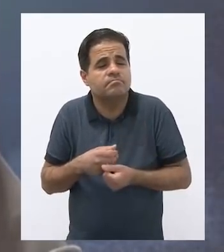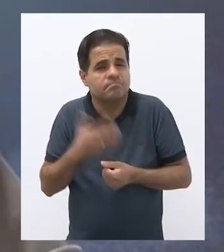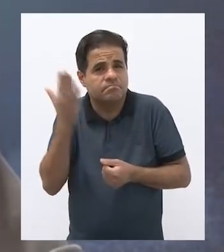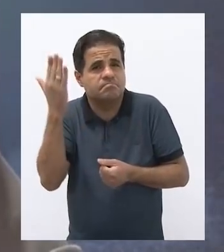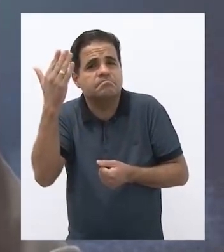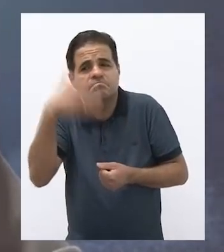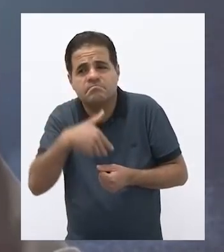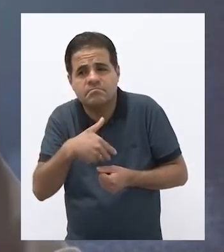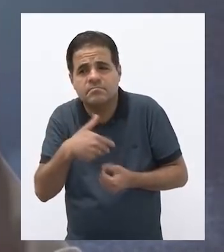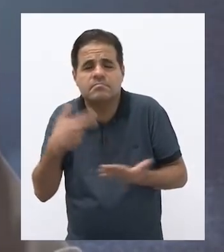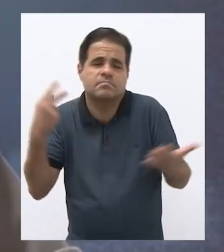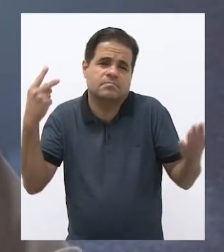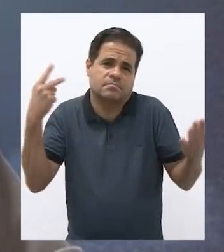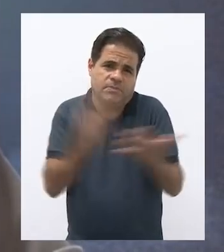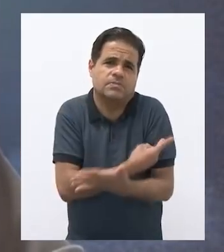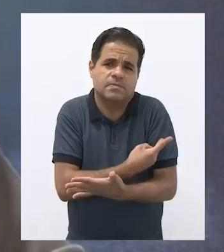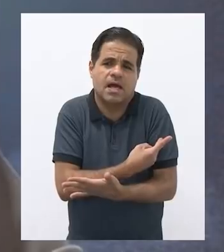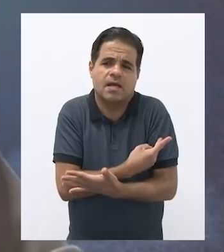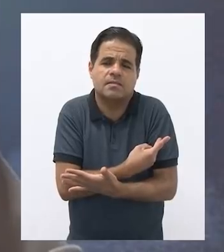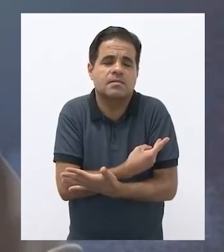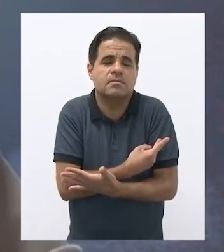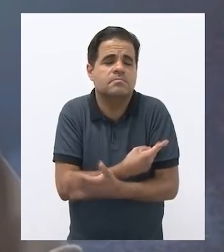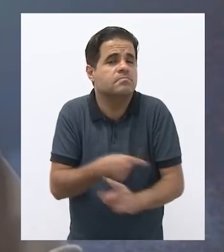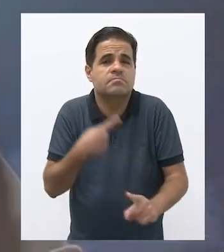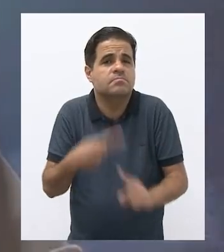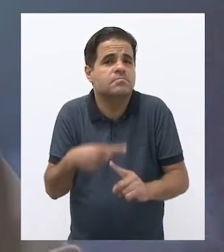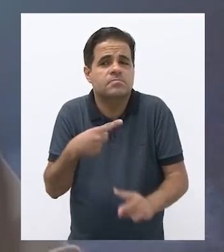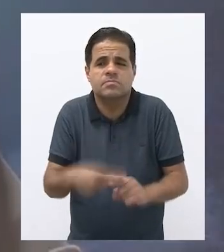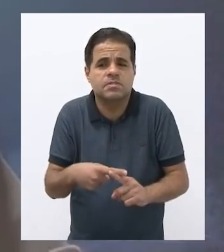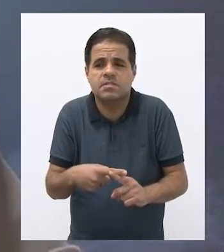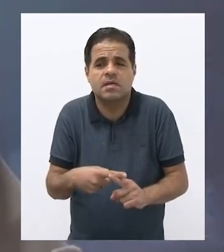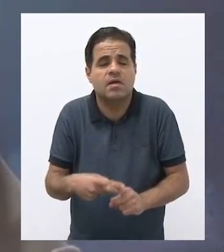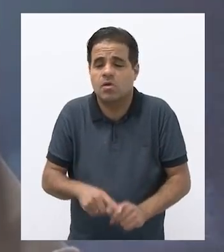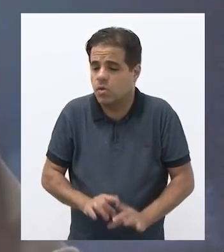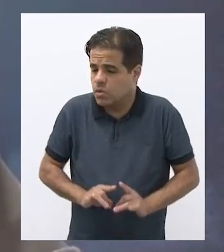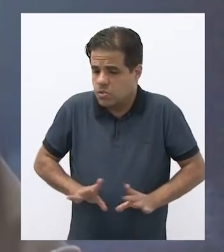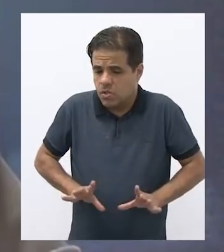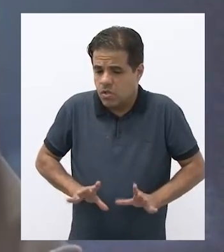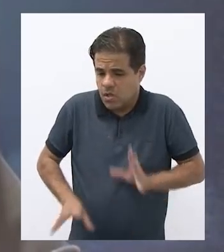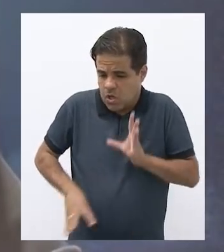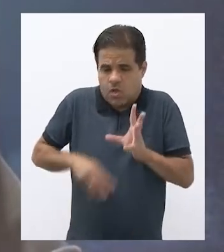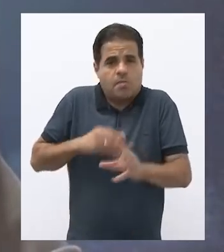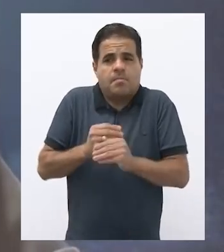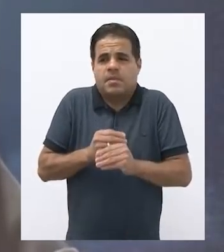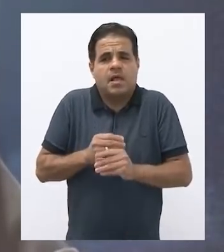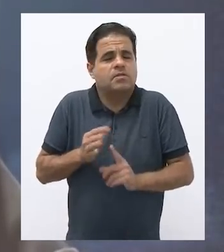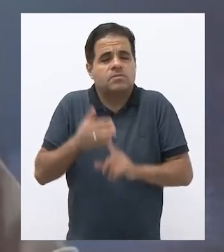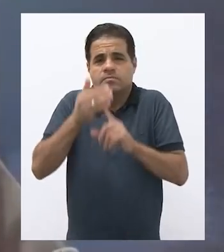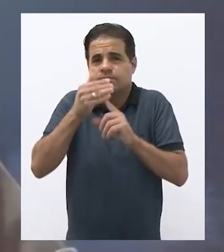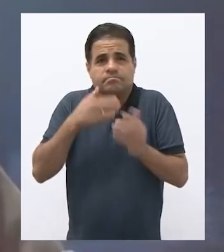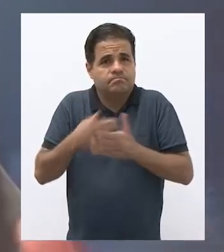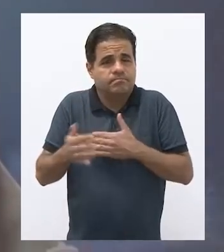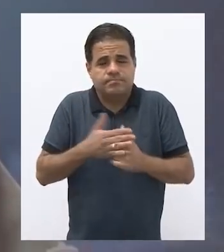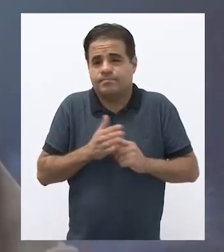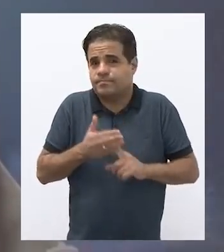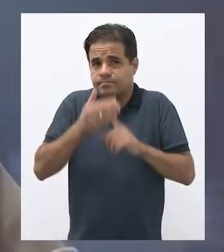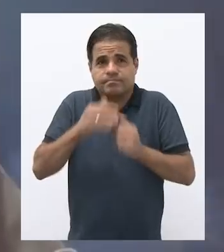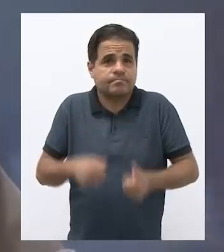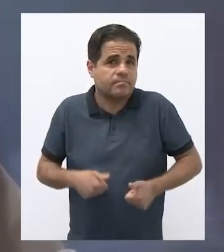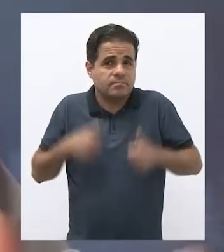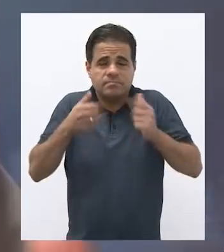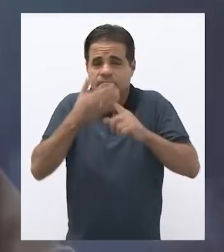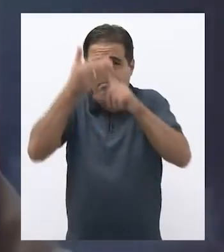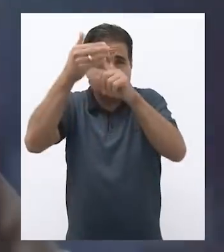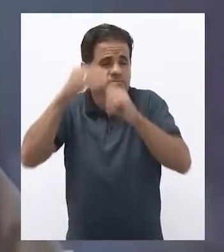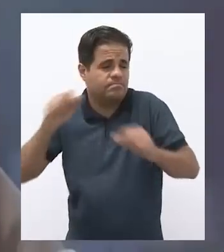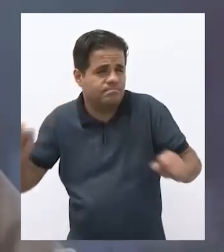provou errada. Por quê? Porque não é só implementar tecnologia, qualquer tecnologia, a melhor tecnologia, a